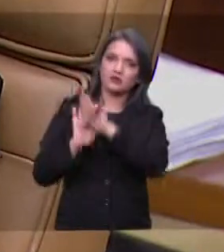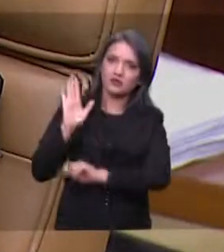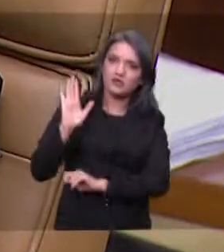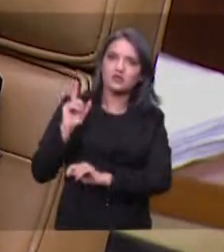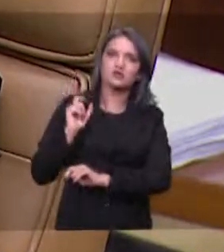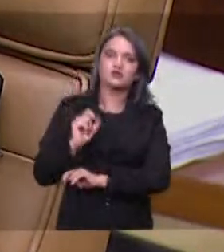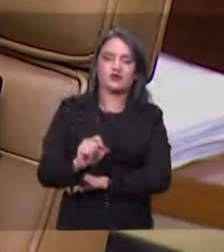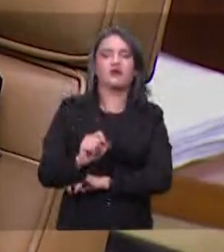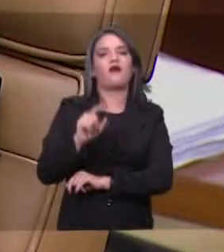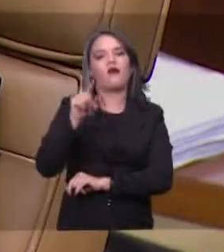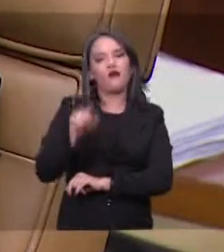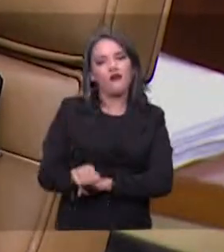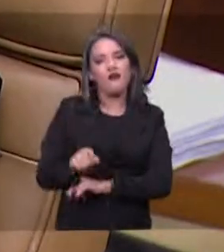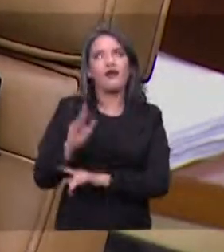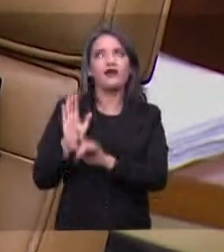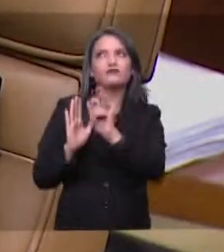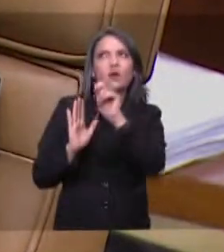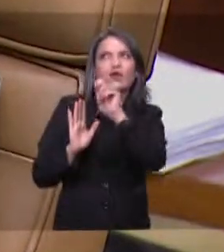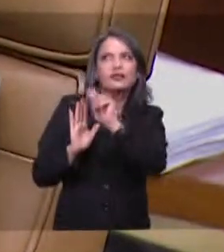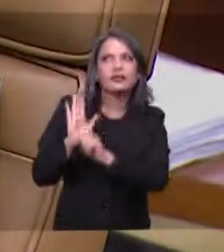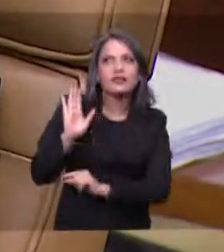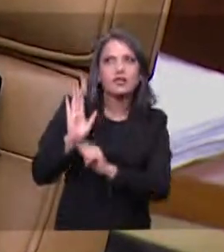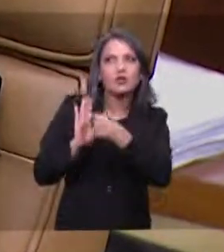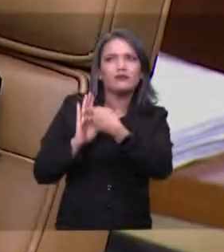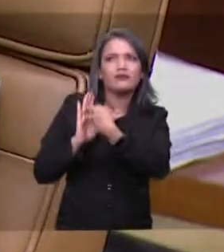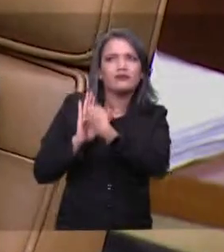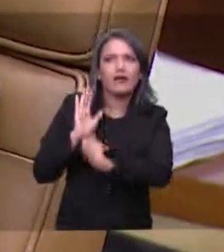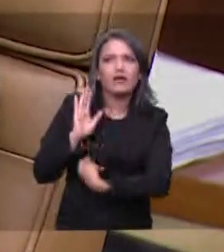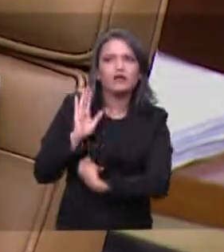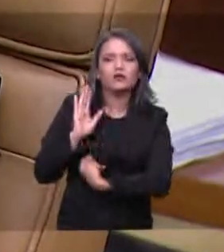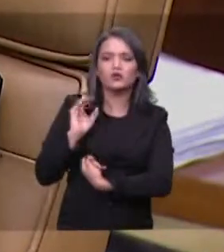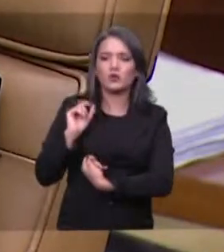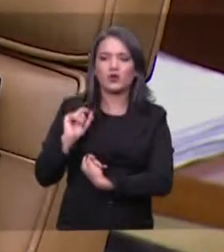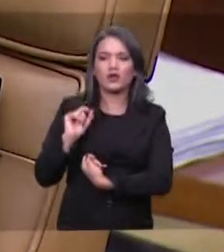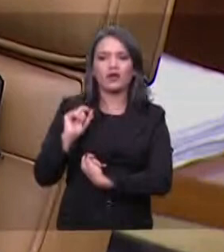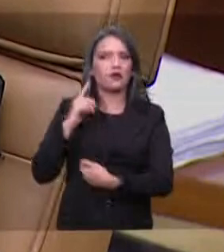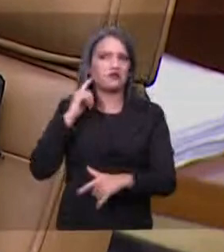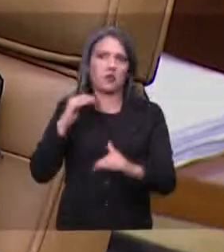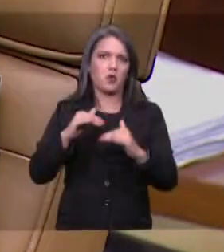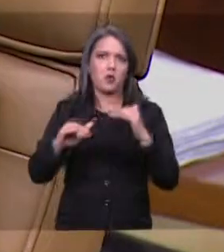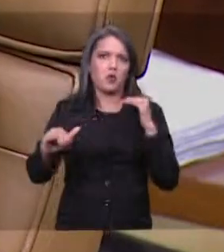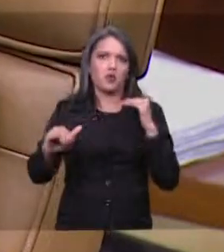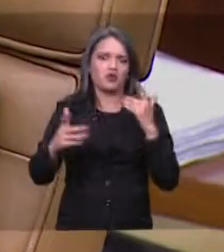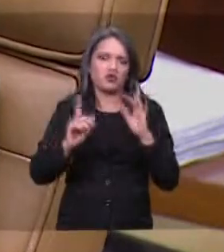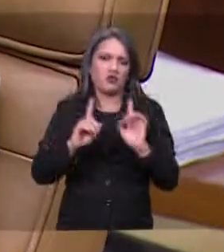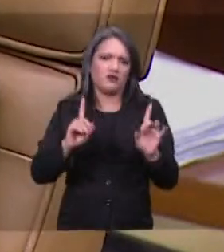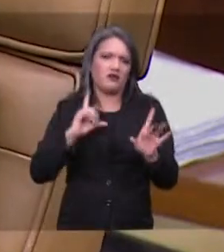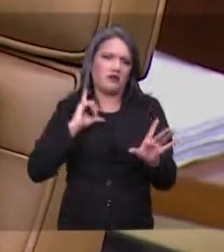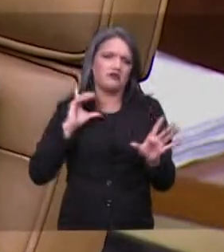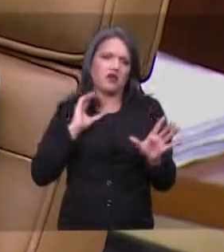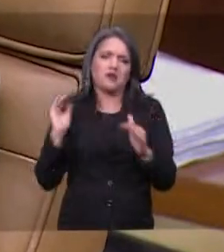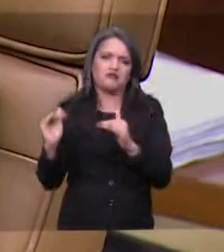era exatamente uma redação que, na essência, não dissentia de sua excelência.